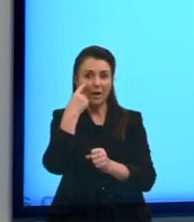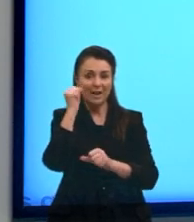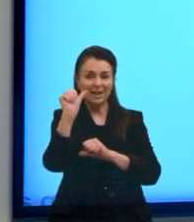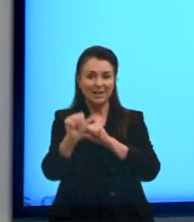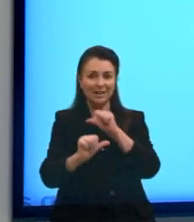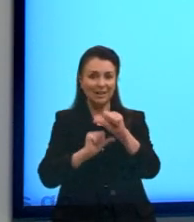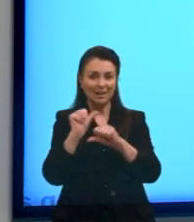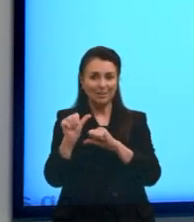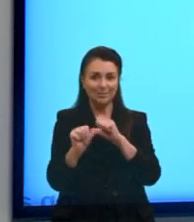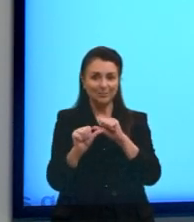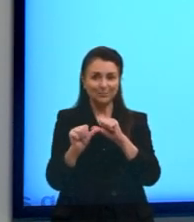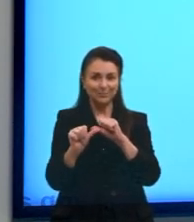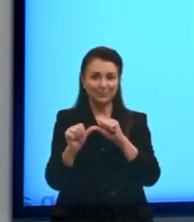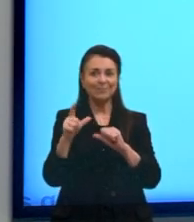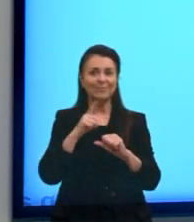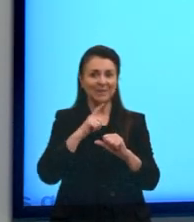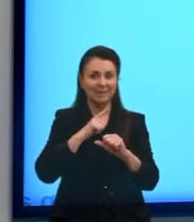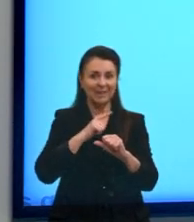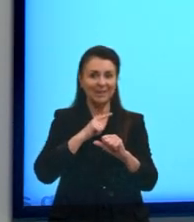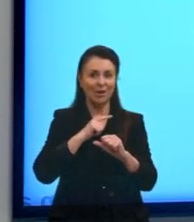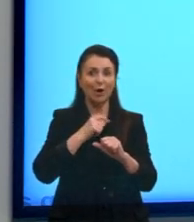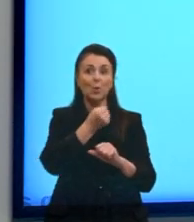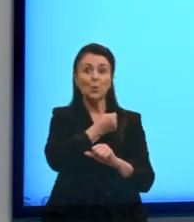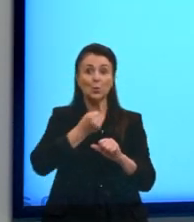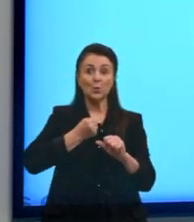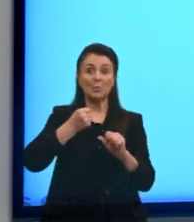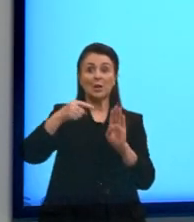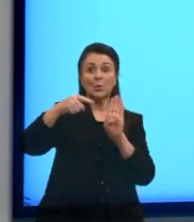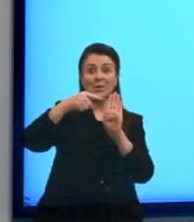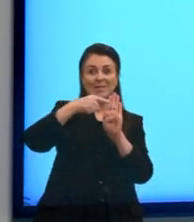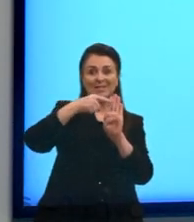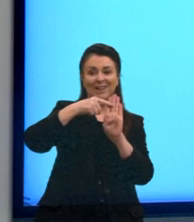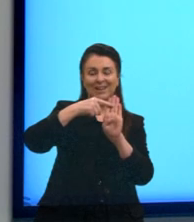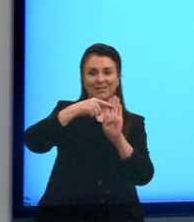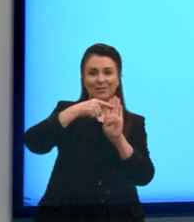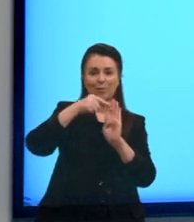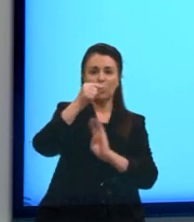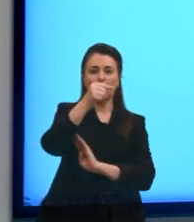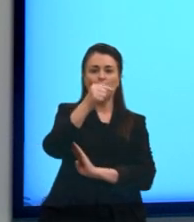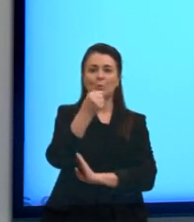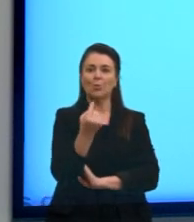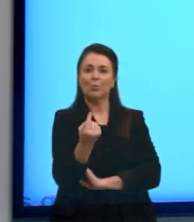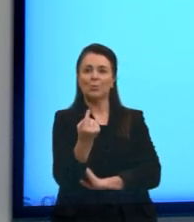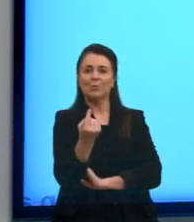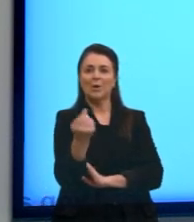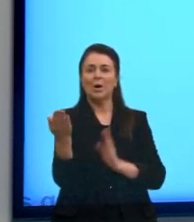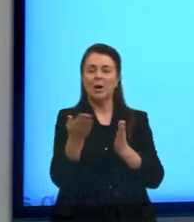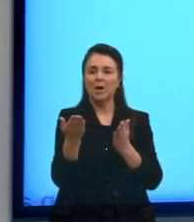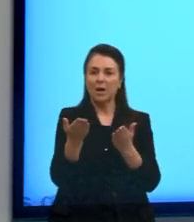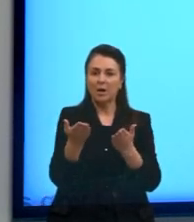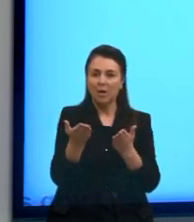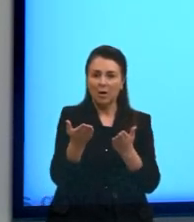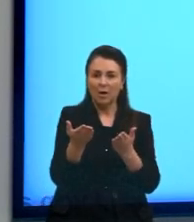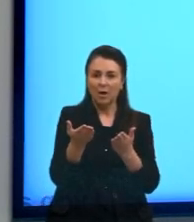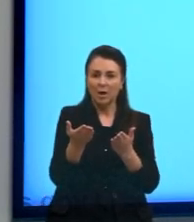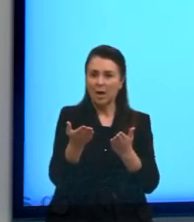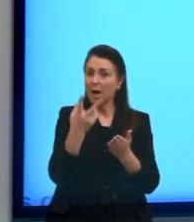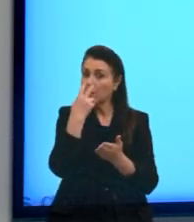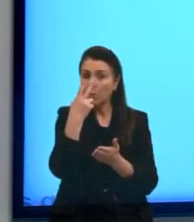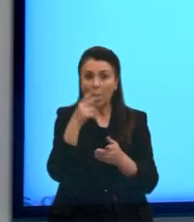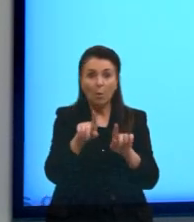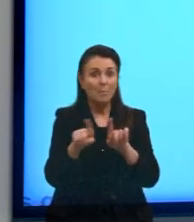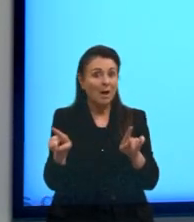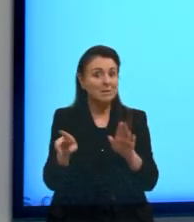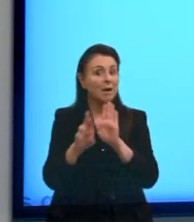vejo que a gente tá vendo aqui o nosso expoente negativo é a mesma coisa só que agora ele escolheu representado dessa forma